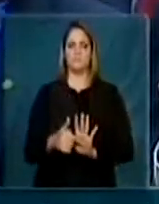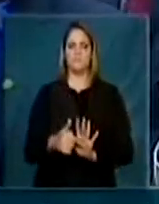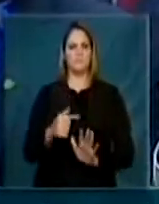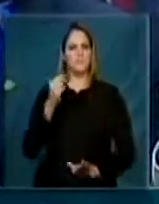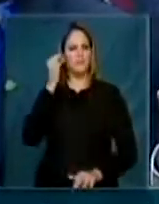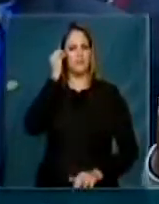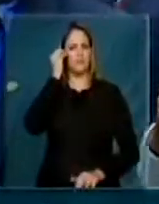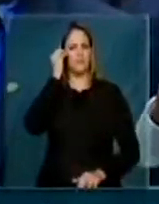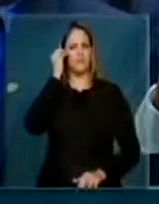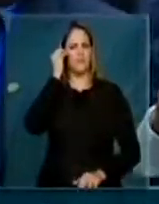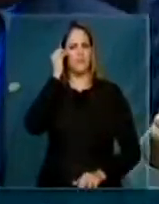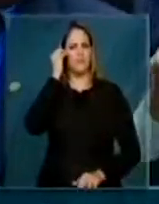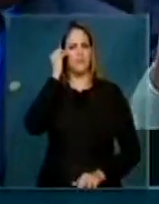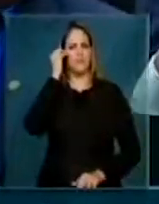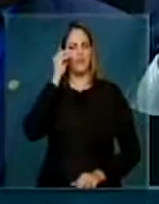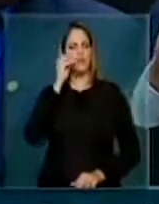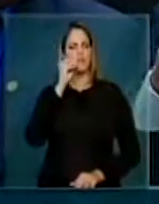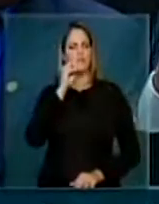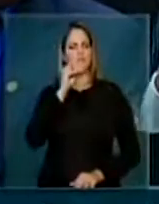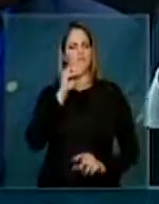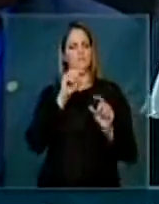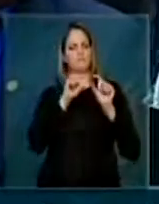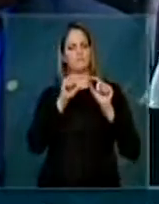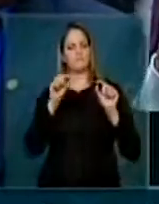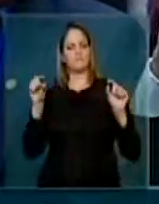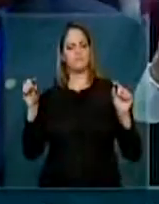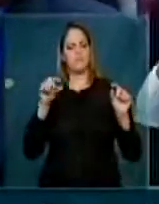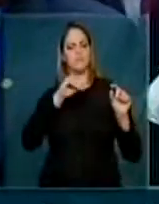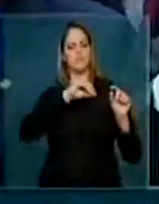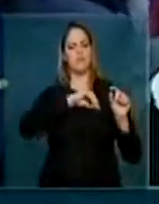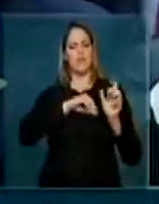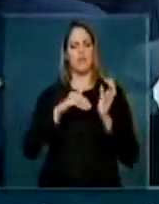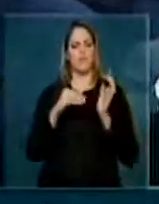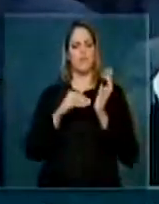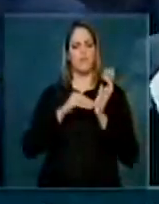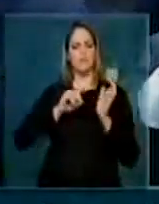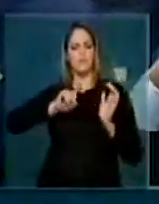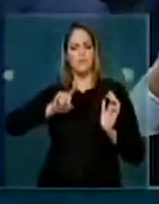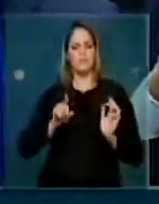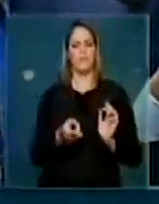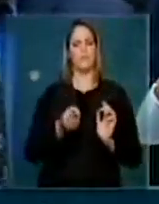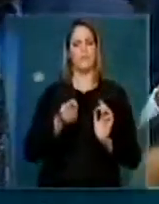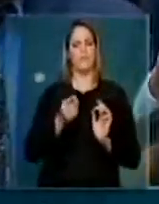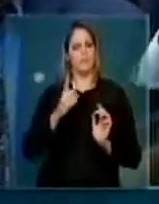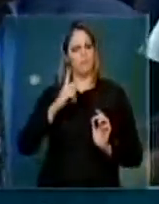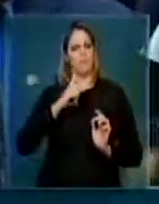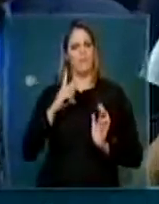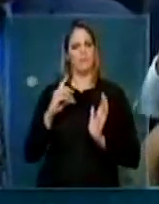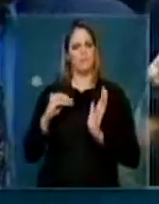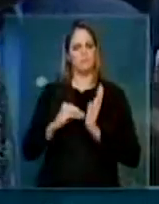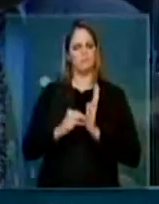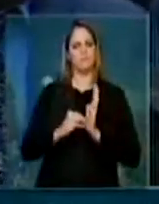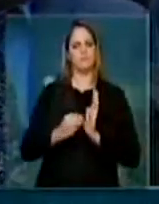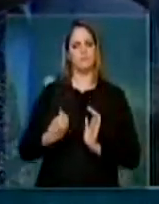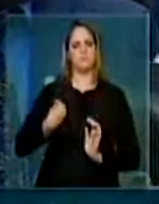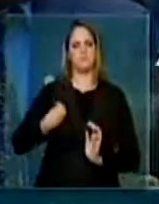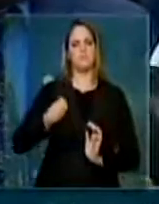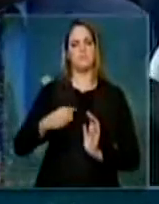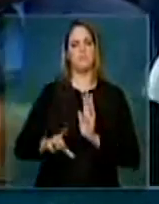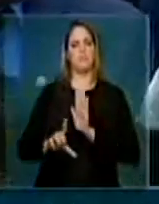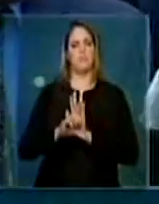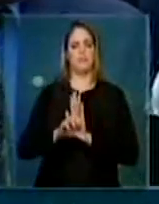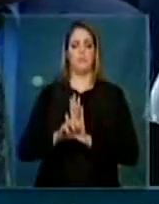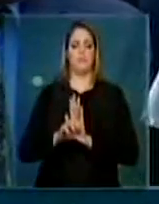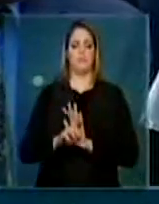lei. Nós estamos discutindo algo aqui que chama atenção e que não estamos percebendo. Fixado por decreto